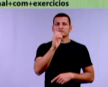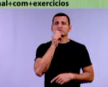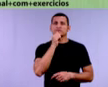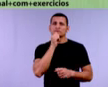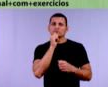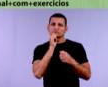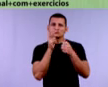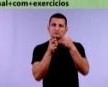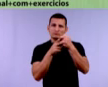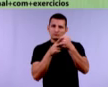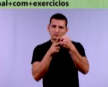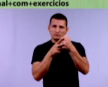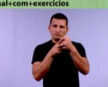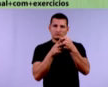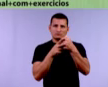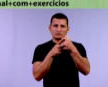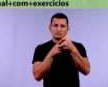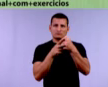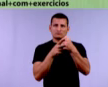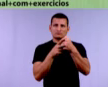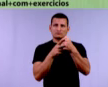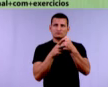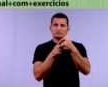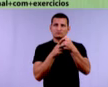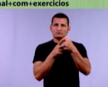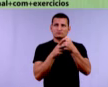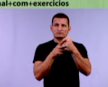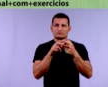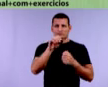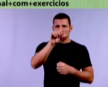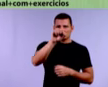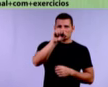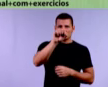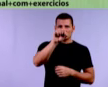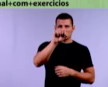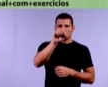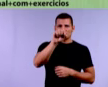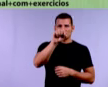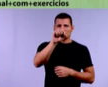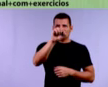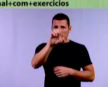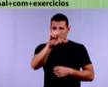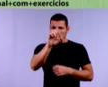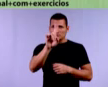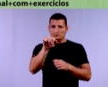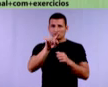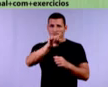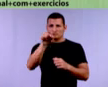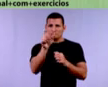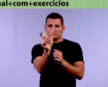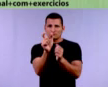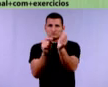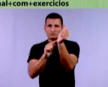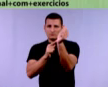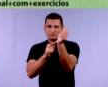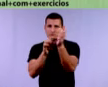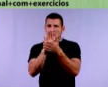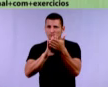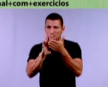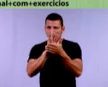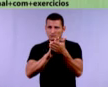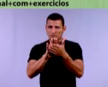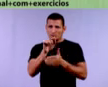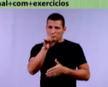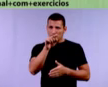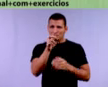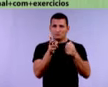transitivo indireto, só com verbo transitivo direto. Então, se não tiver uma preposição, esse verbo sempre